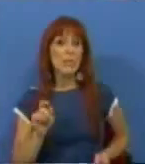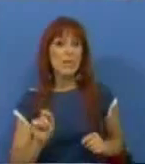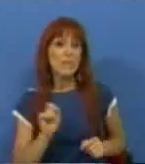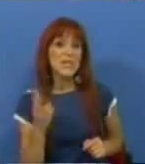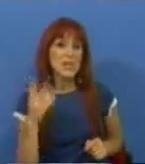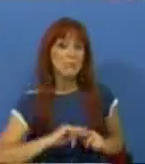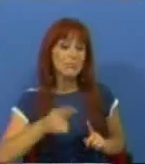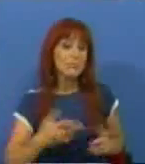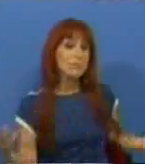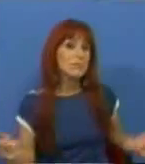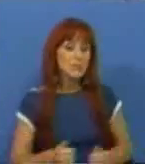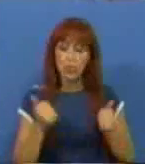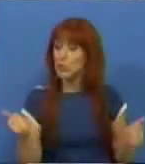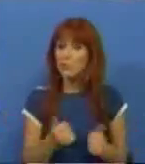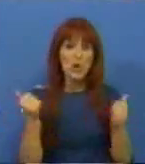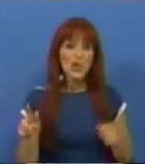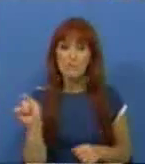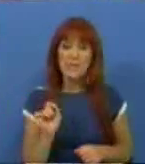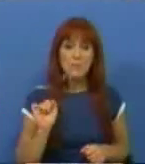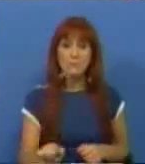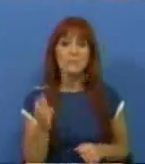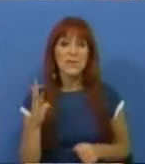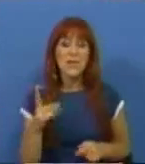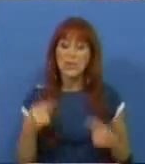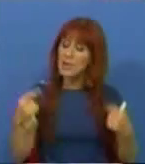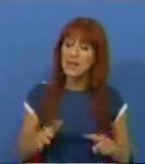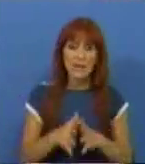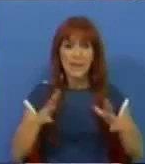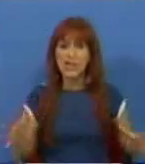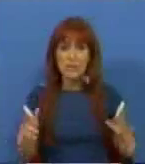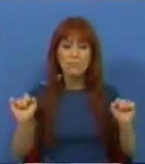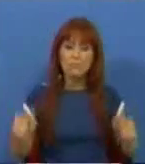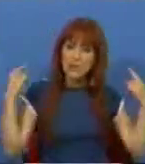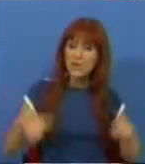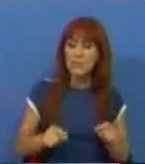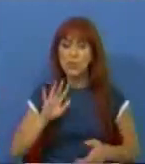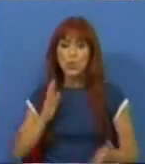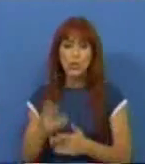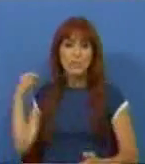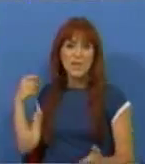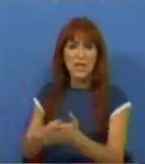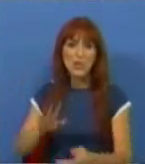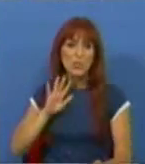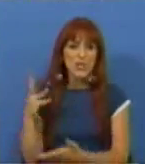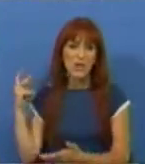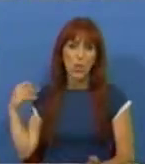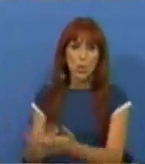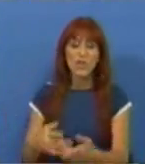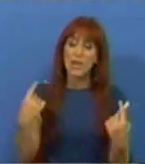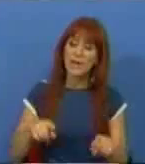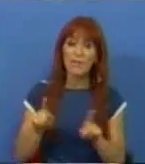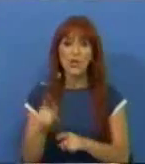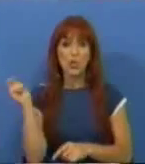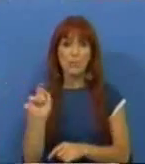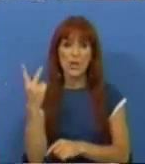trimestre foi um dos melhores trimestres em termos de crescimento que tivemos nos últimos anos, nos últimos 5 anos. Só tivemos,